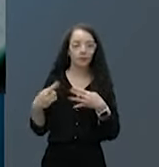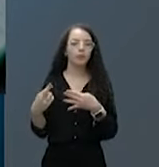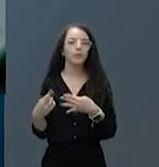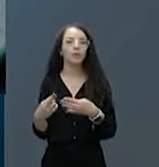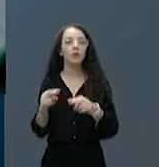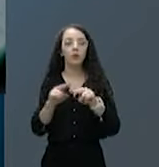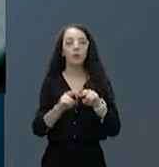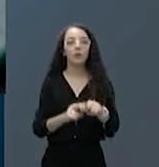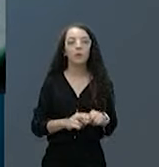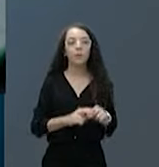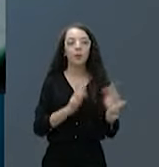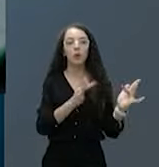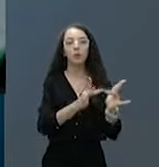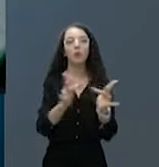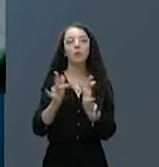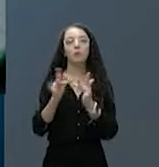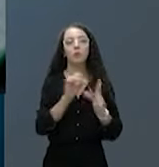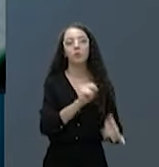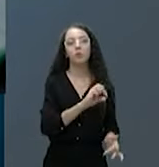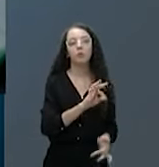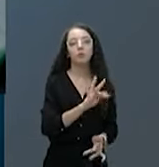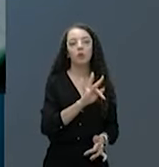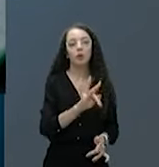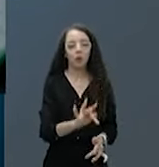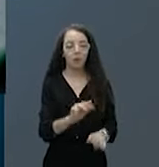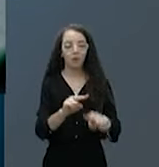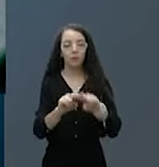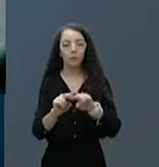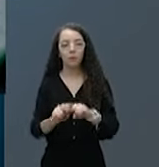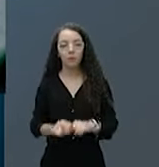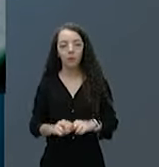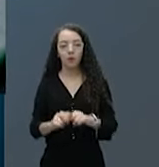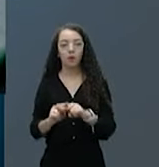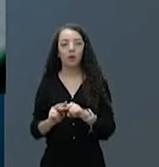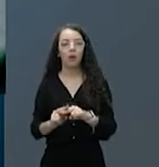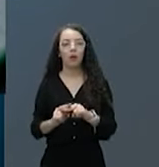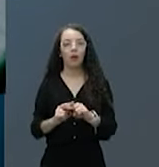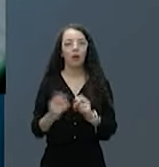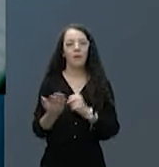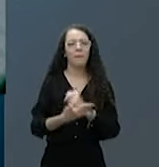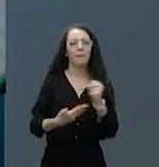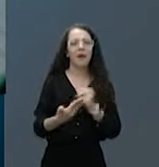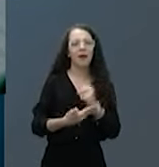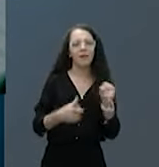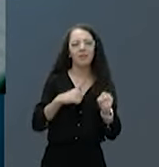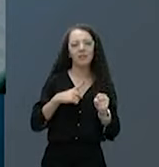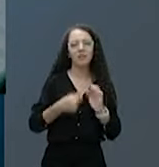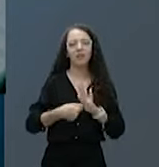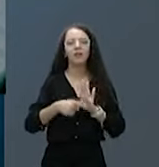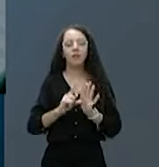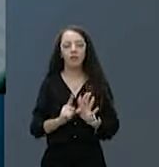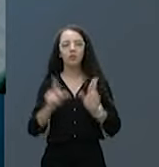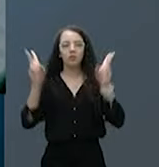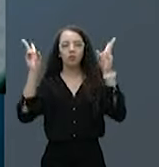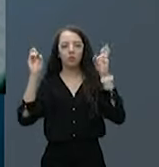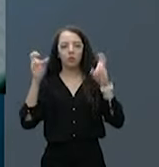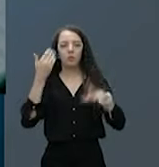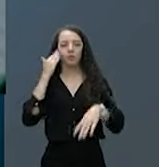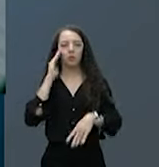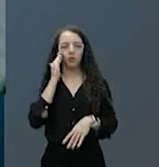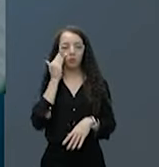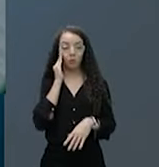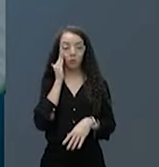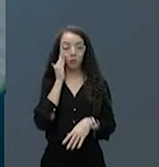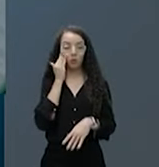no paradigma de determinado tema. Em casos tais, nos quais